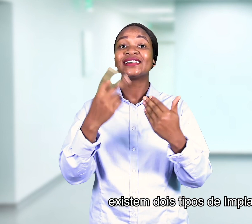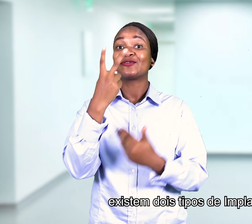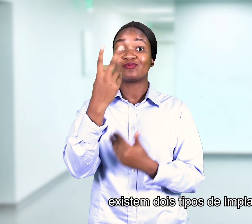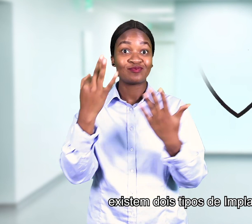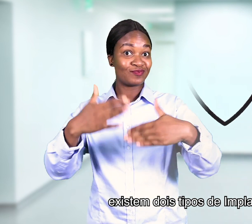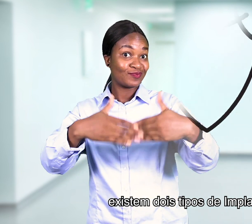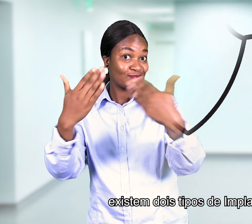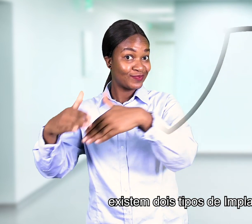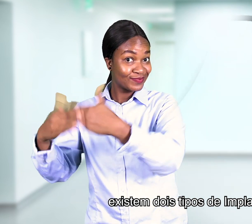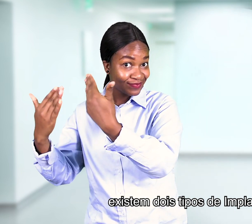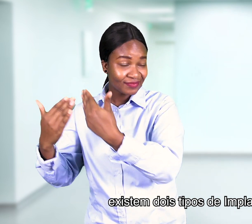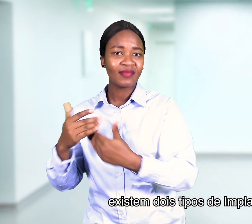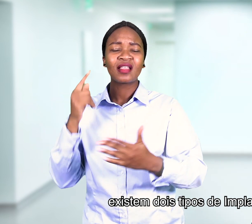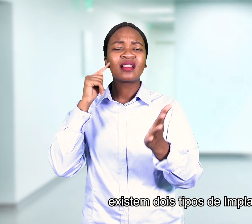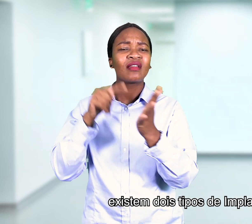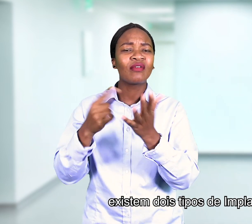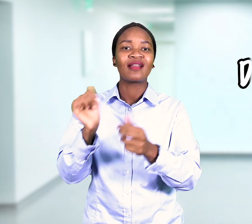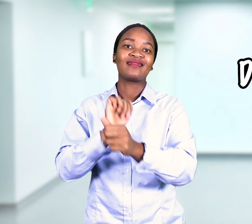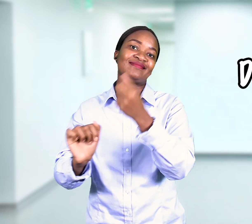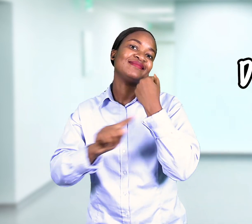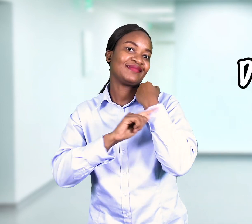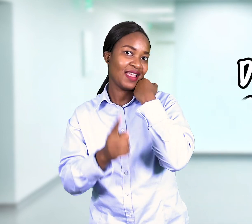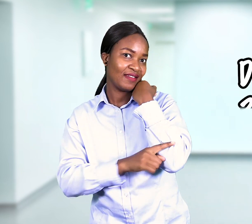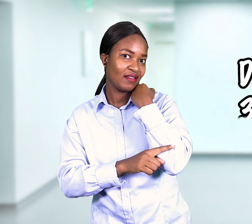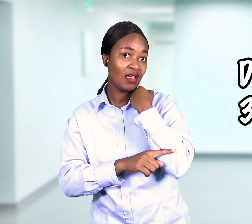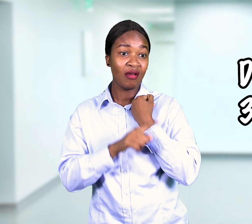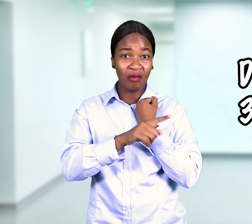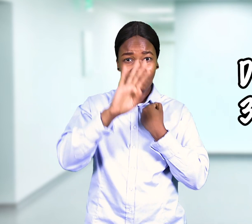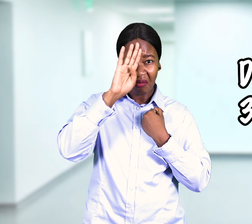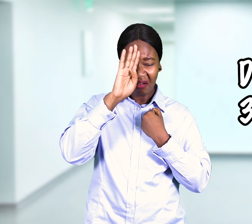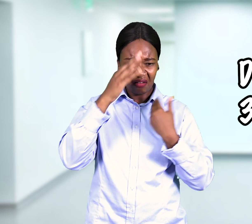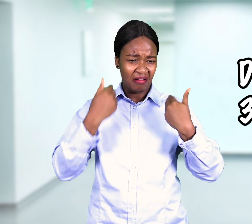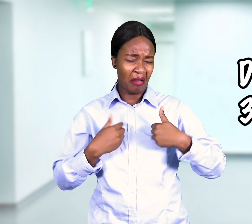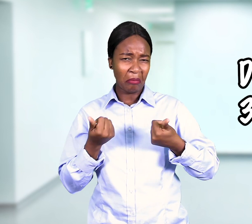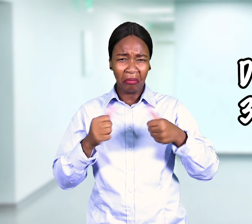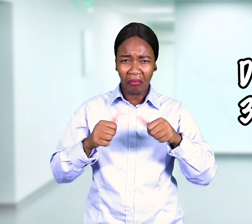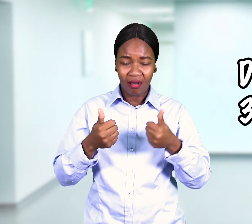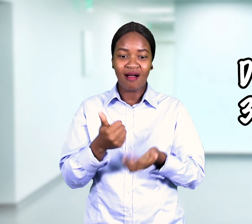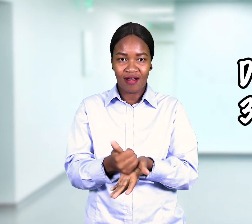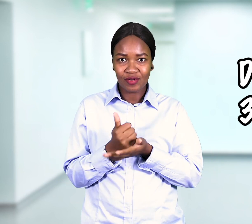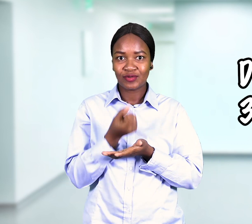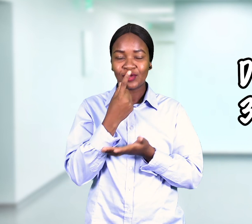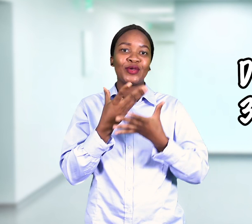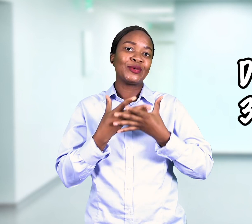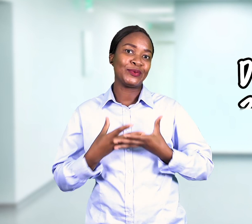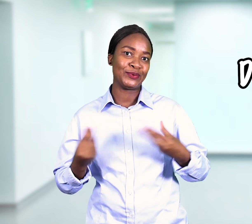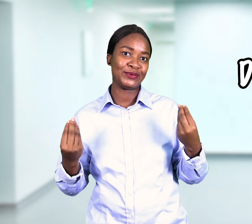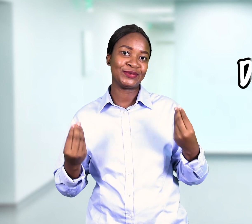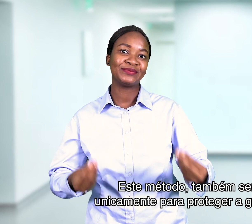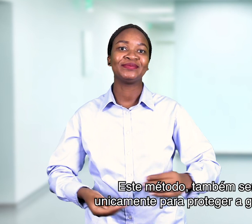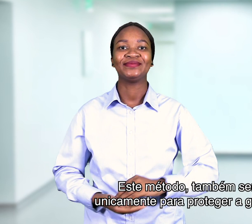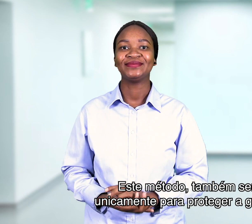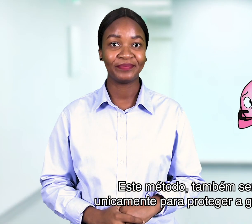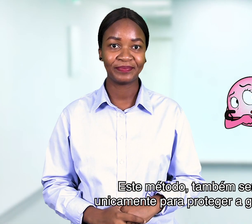Existem dois tipos de implantes. Um que tem a duração de 3 anos e outro de 5 anos.